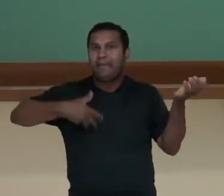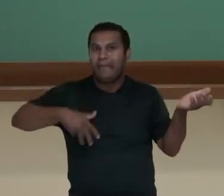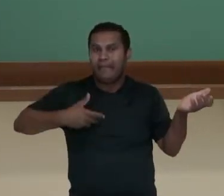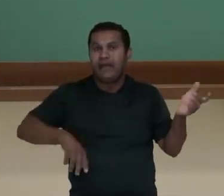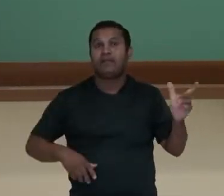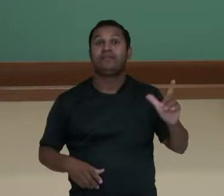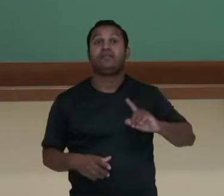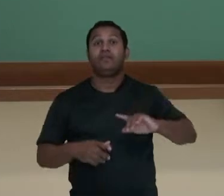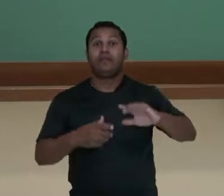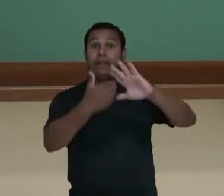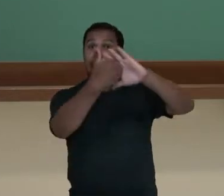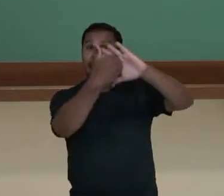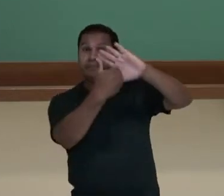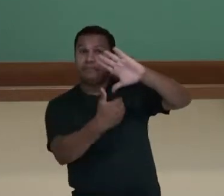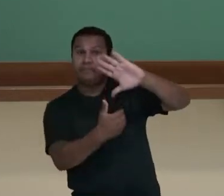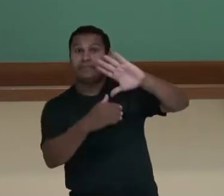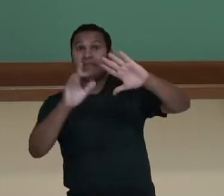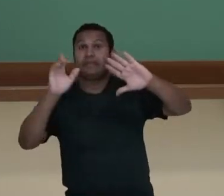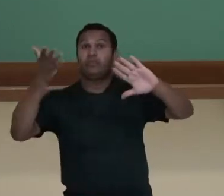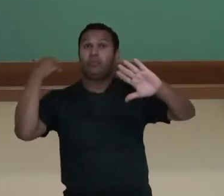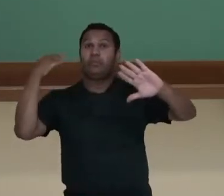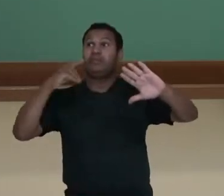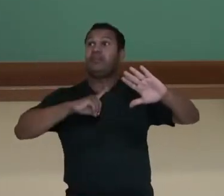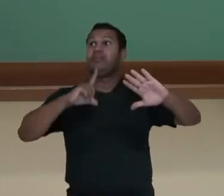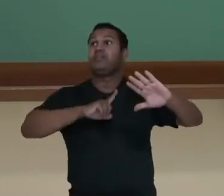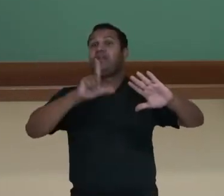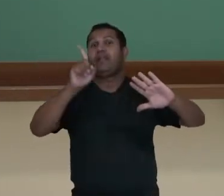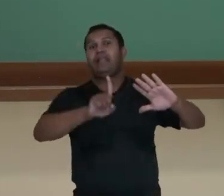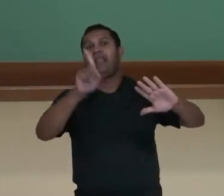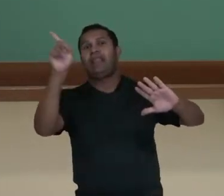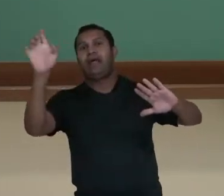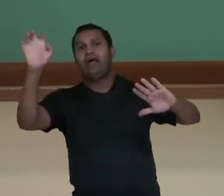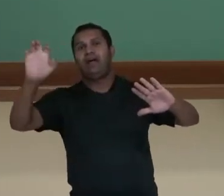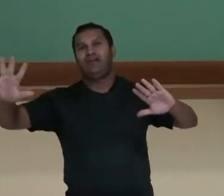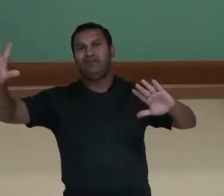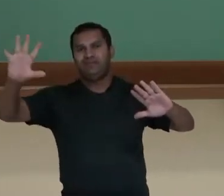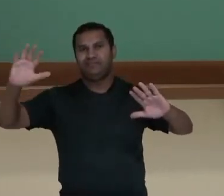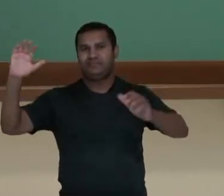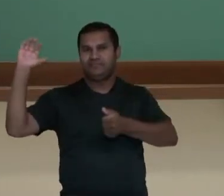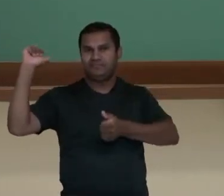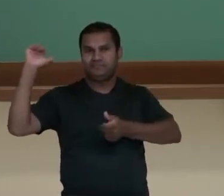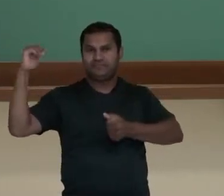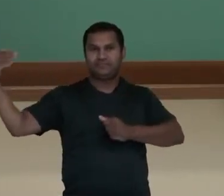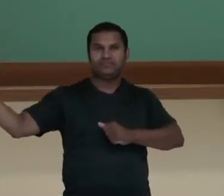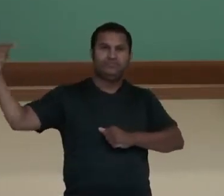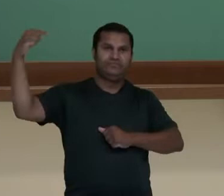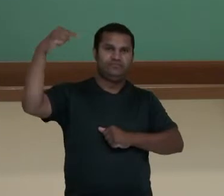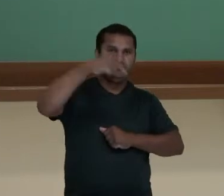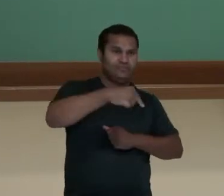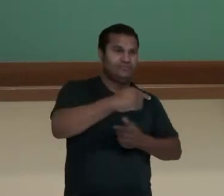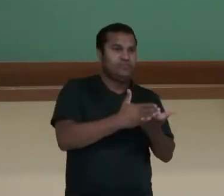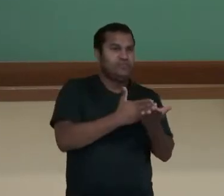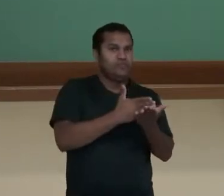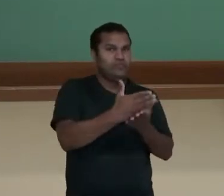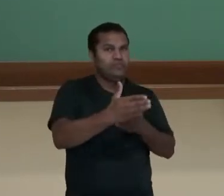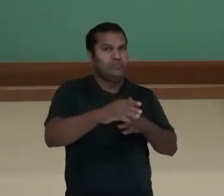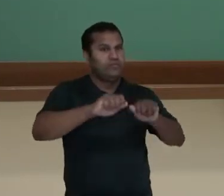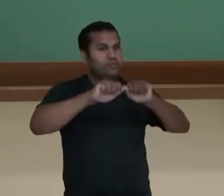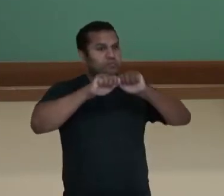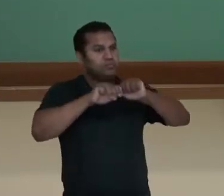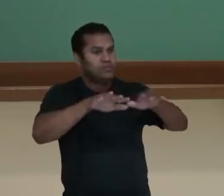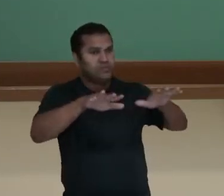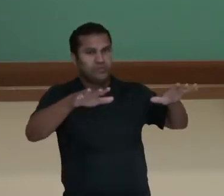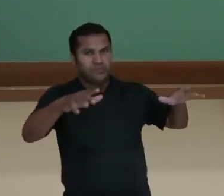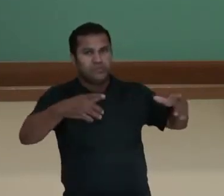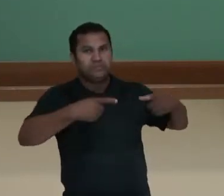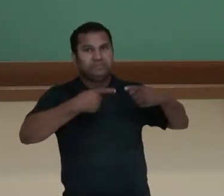do século XV, início do século XVI, e iniciaram, né, um processo de conquista, principalmente,